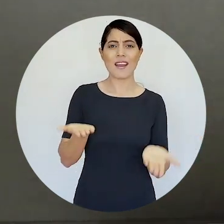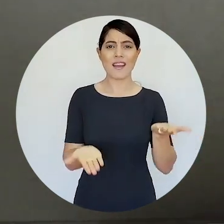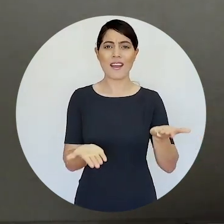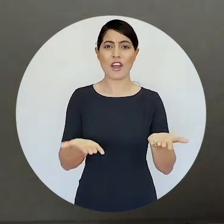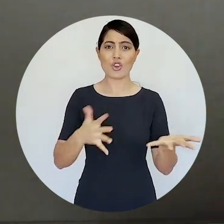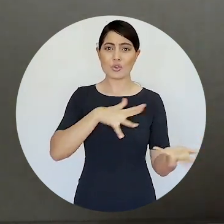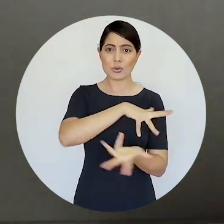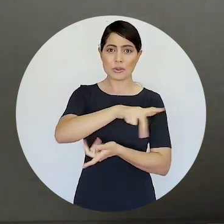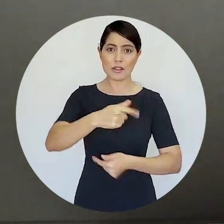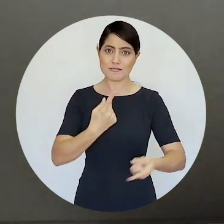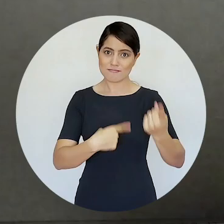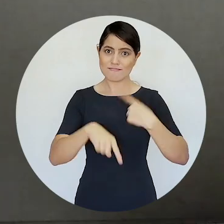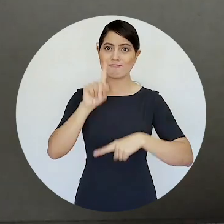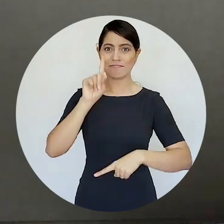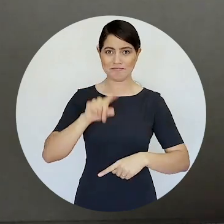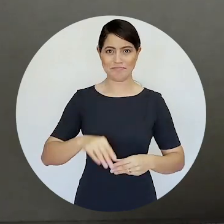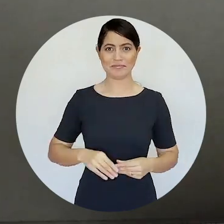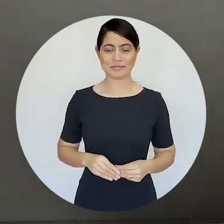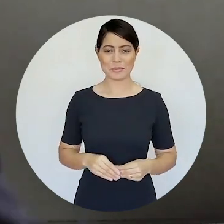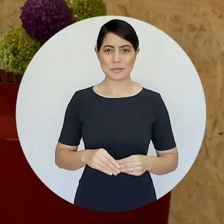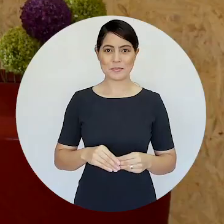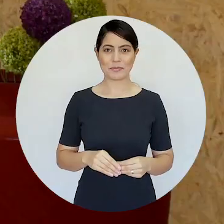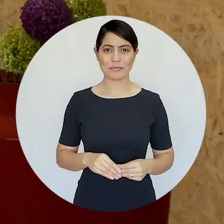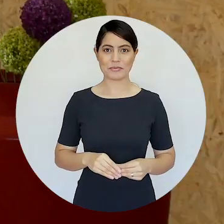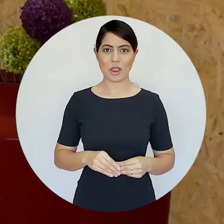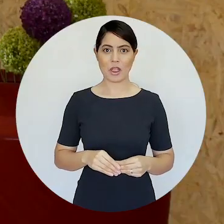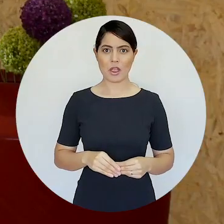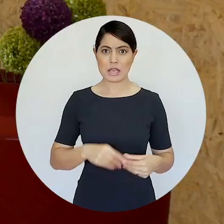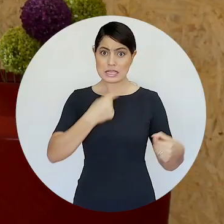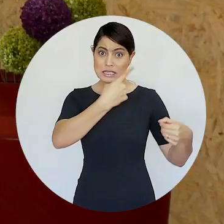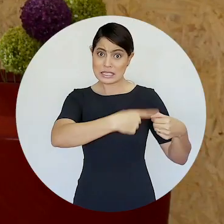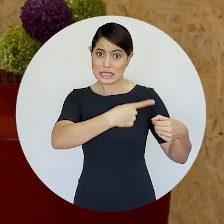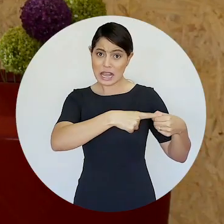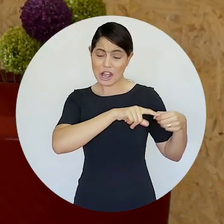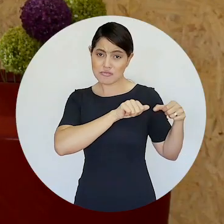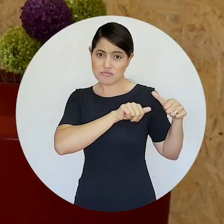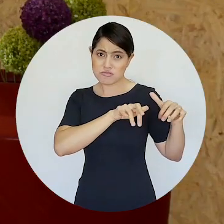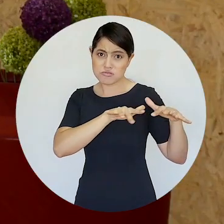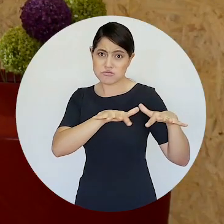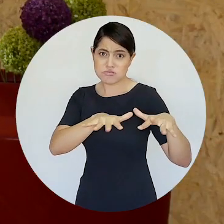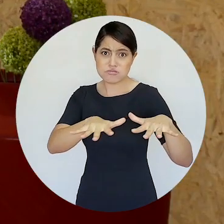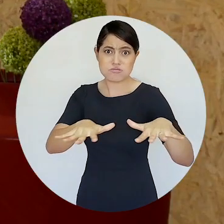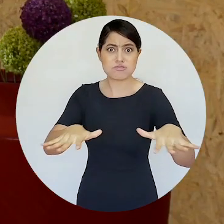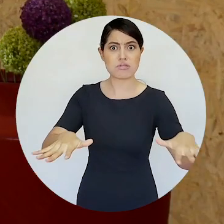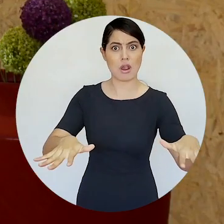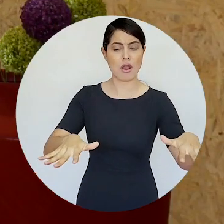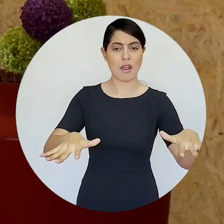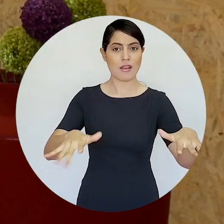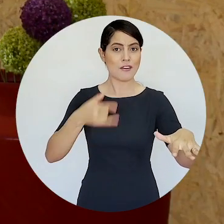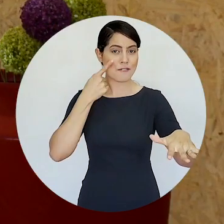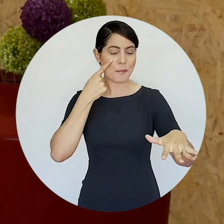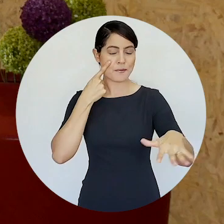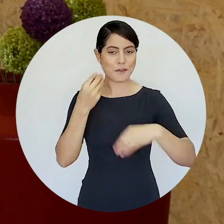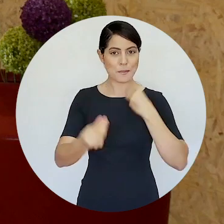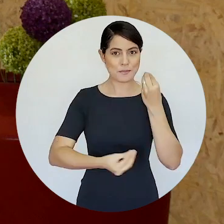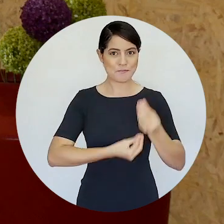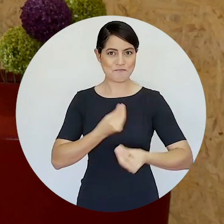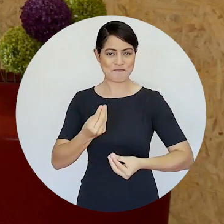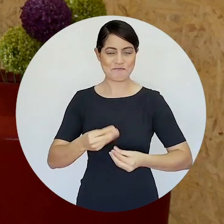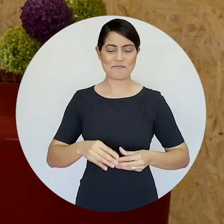equilíbrio com o famoso tripé do desenvolvimento sustentável. Urbanização crescente e meio ambiente também foi abordado.